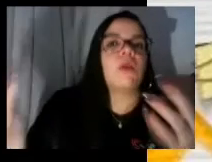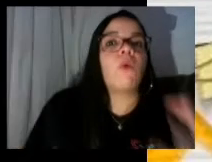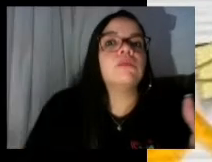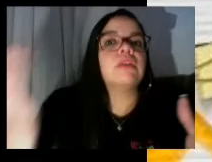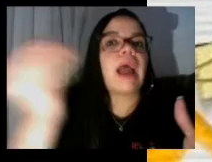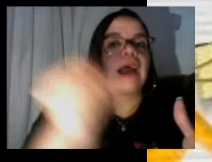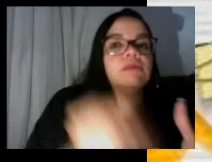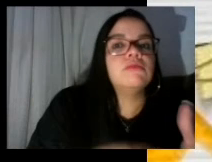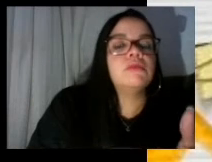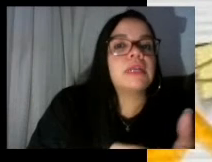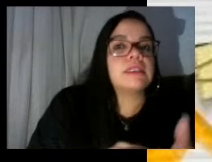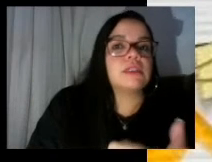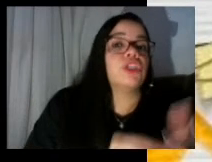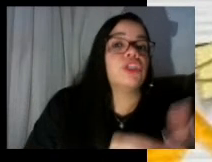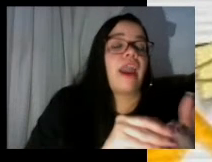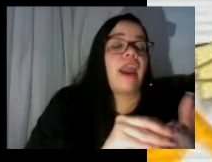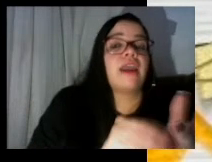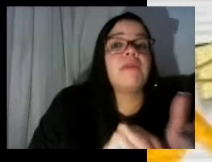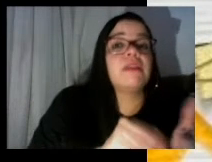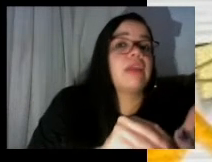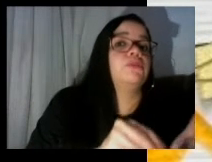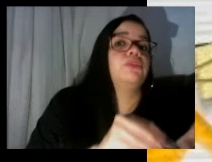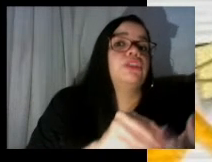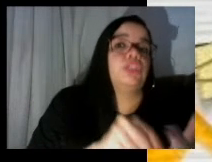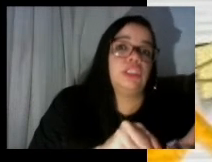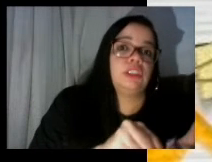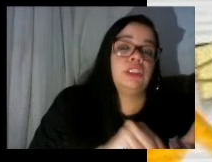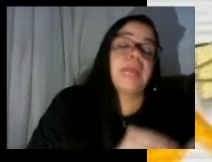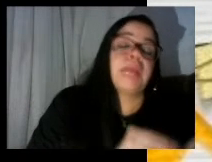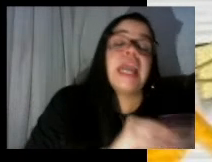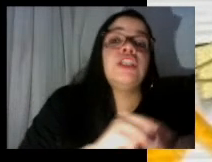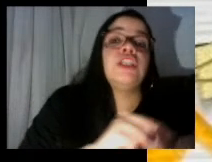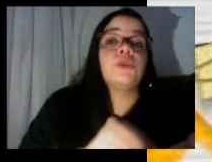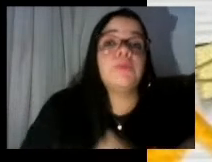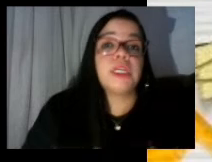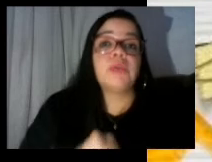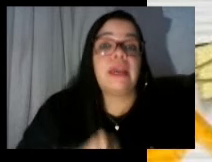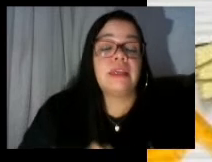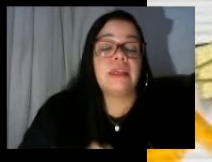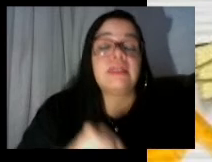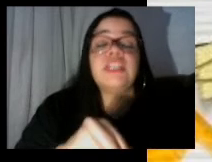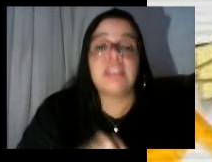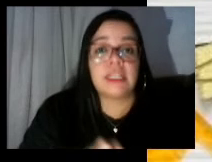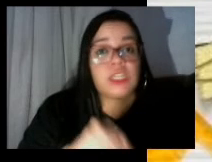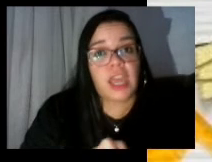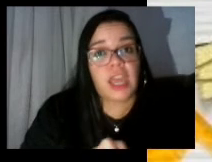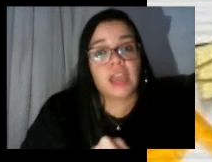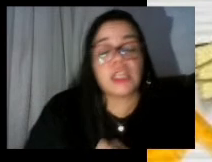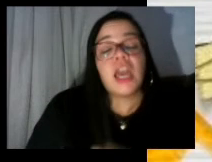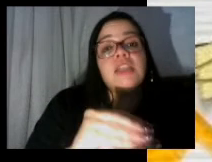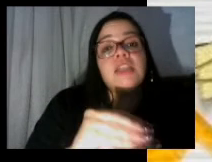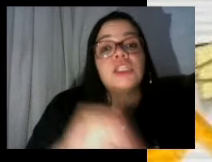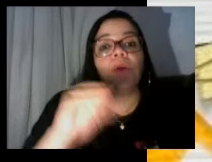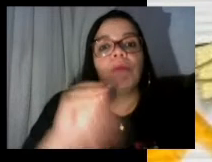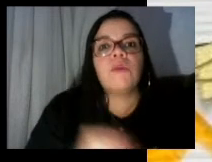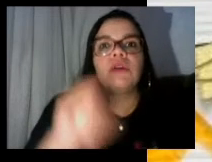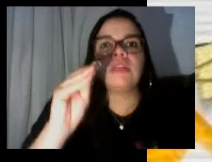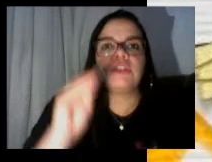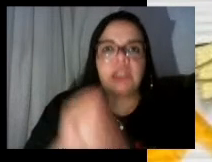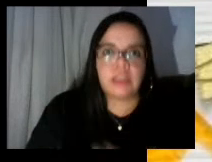eles encontraram o Brasil, que já era habitado por indígenas, e descobriram que aqui nessas terras